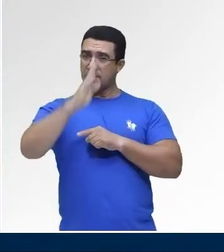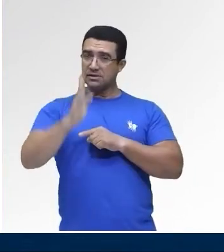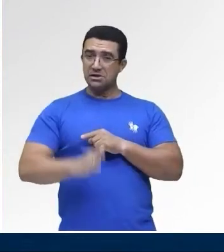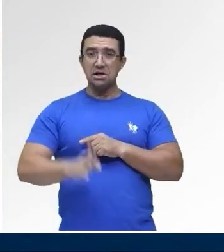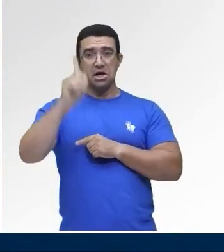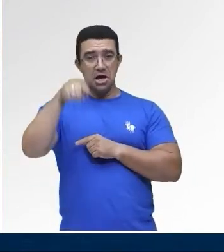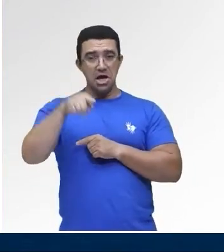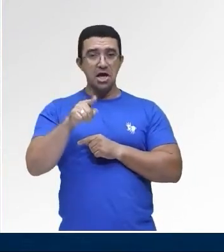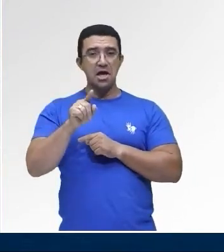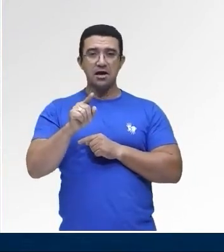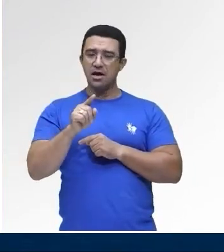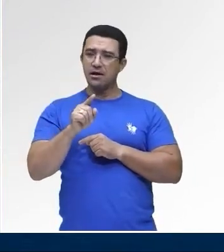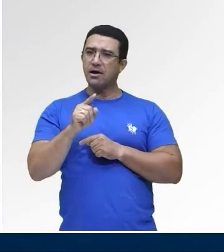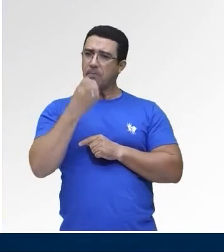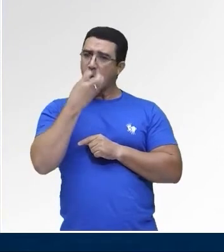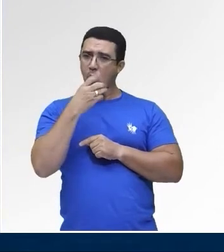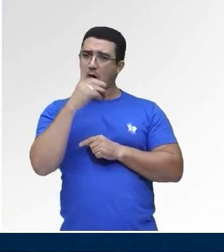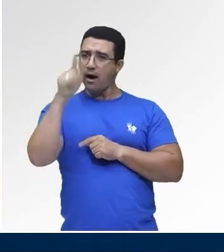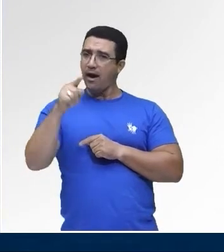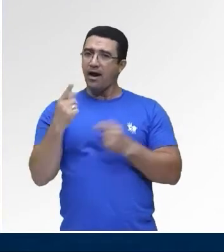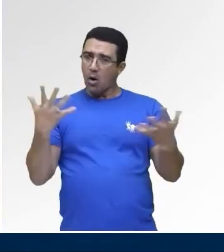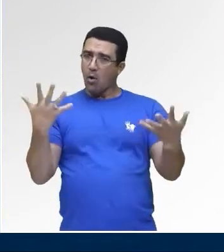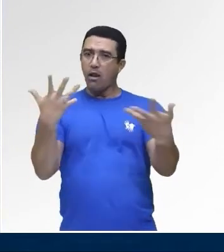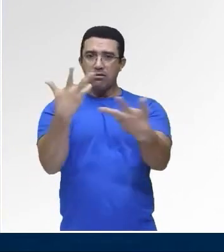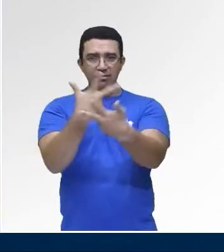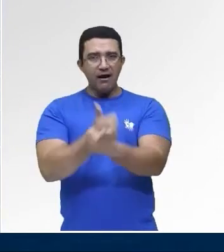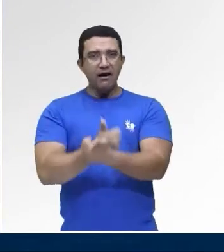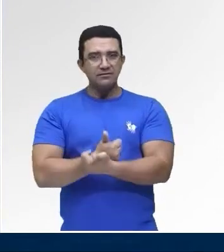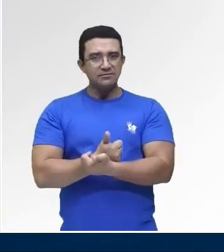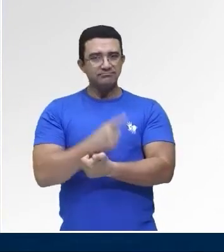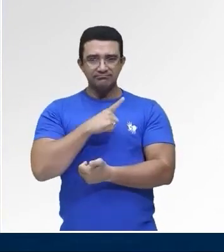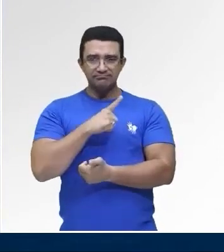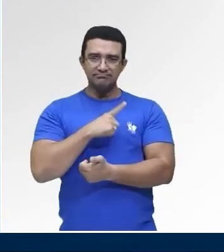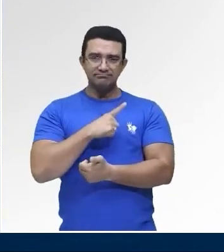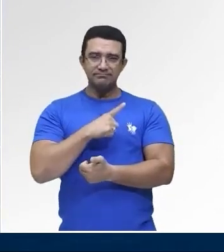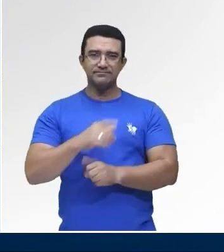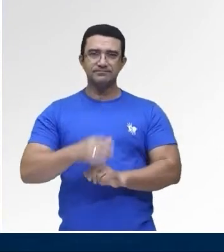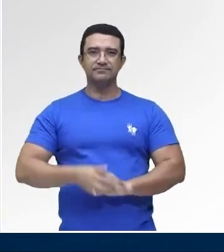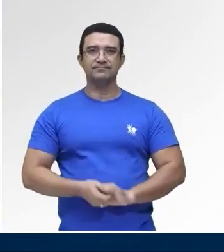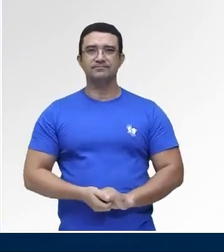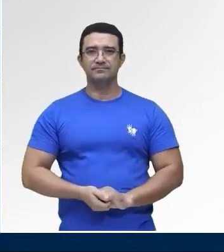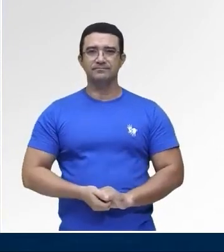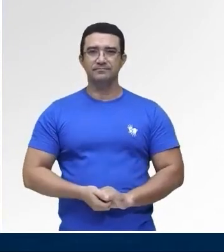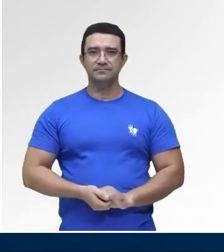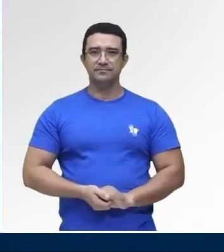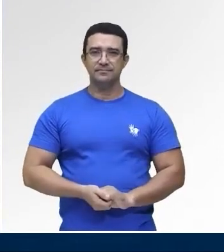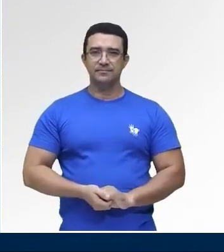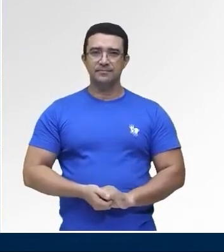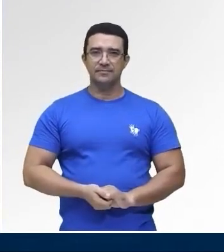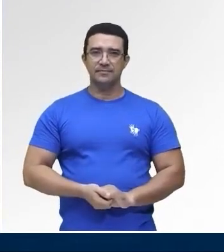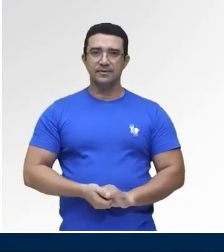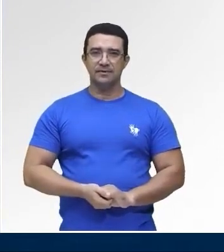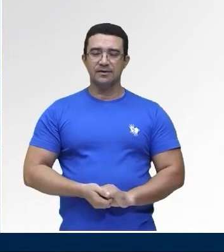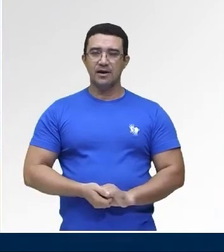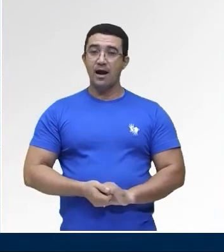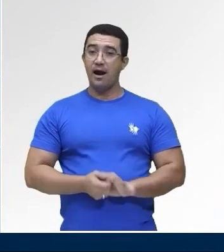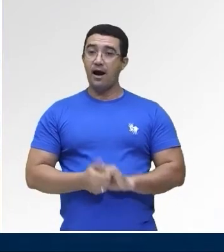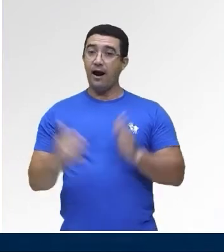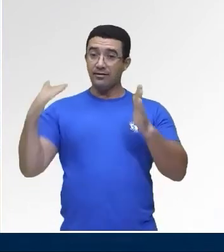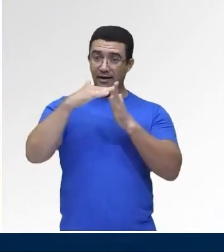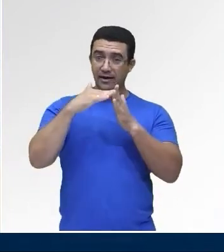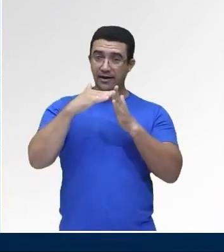mais de qualidade, né? Digamos assim. E até chegarmos aí no poema, que